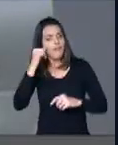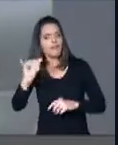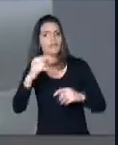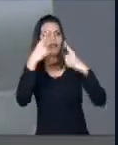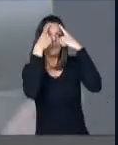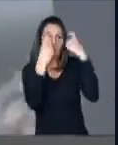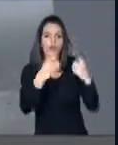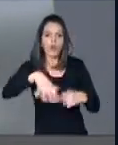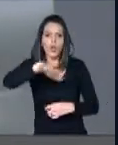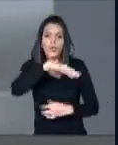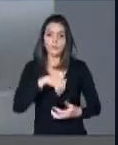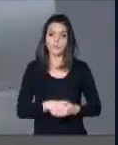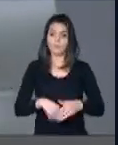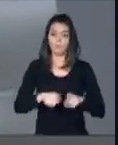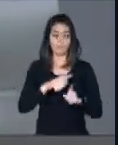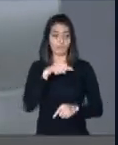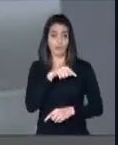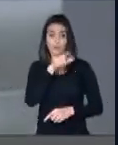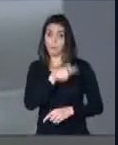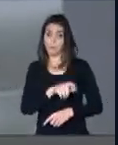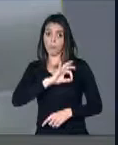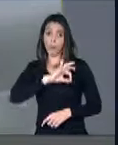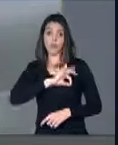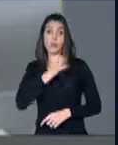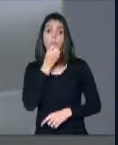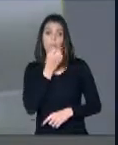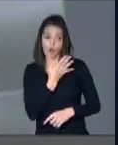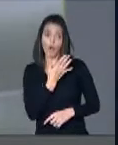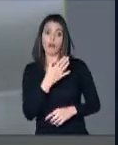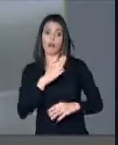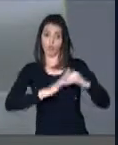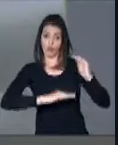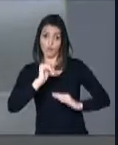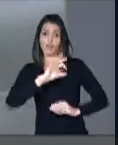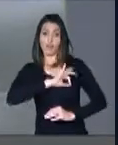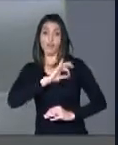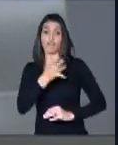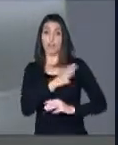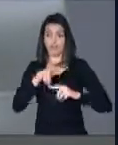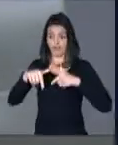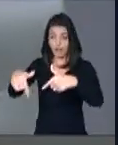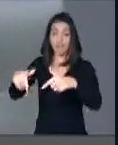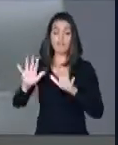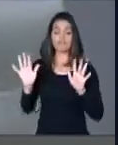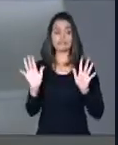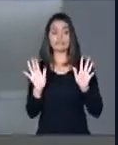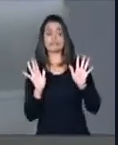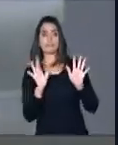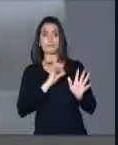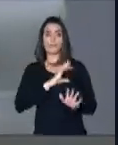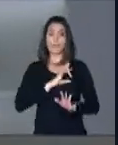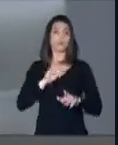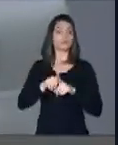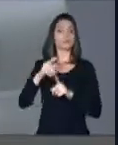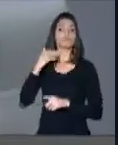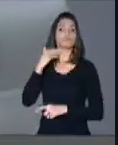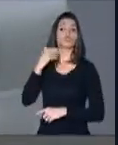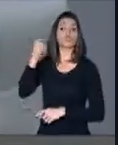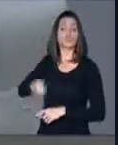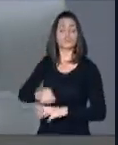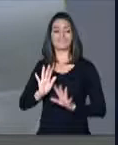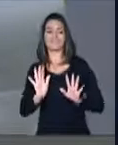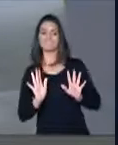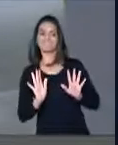o bom policial que quer atuar, que vai inibir o bom juiz e também o Ministério Público. Se a gente quer acabar com o